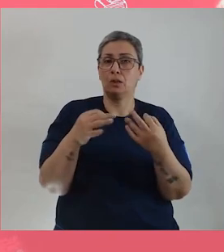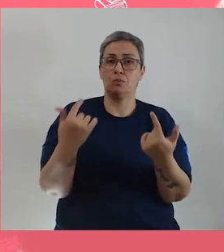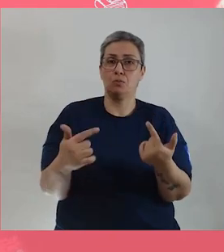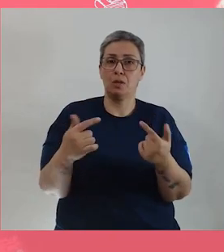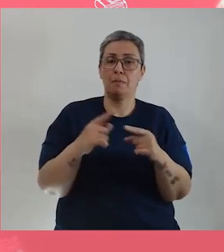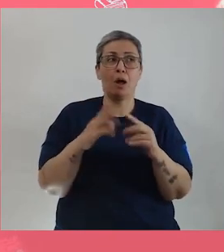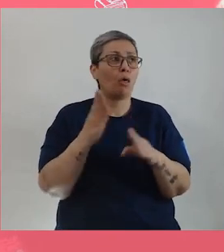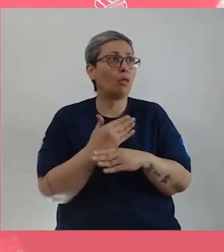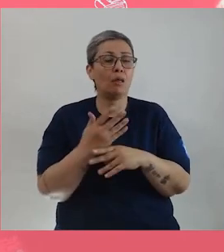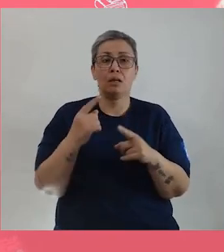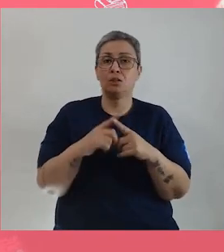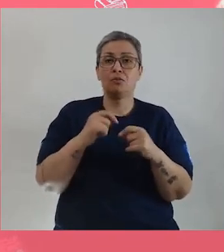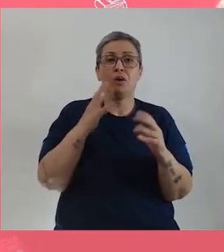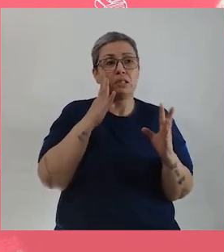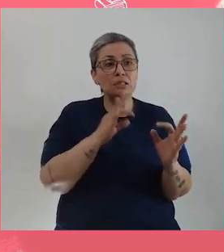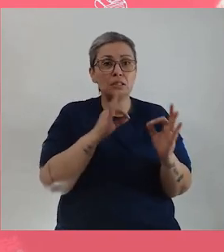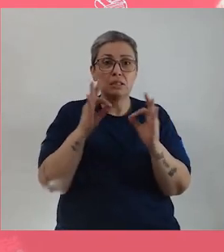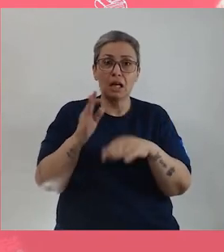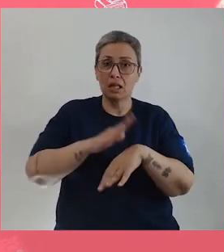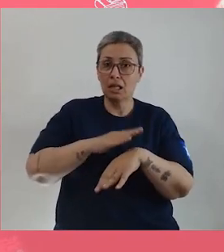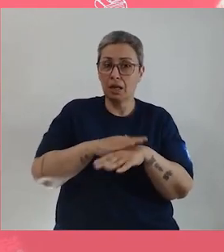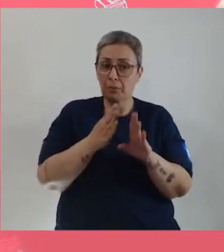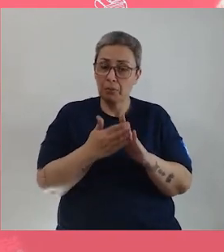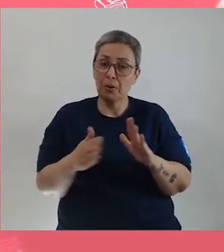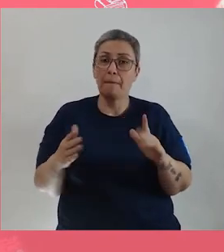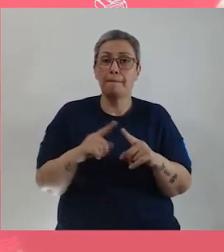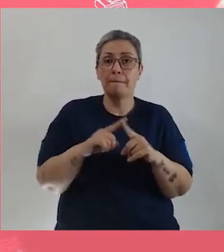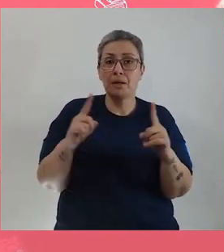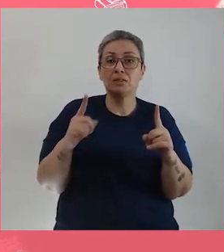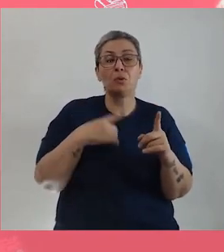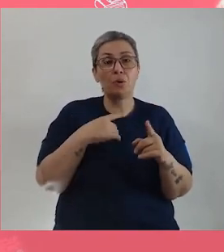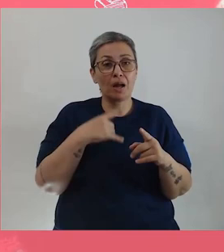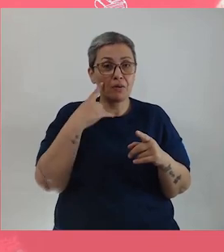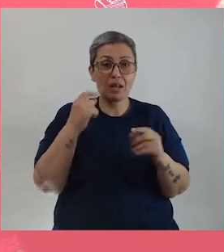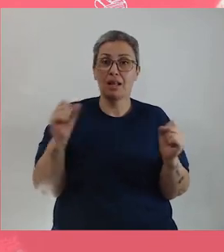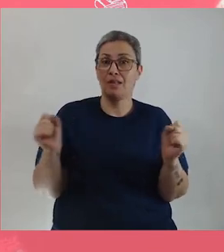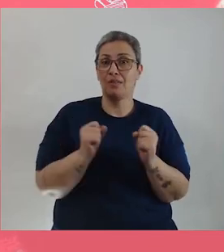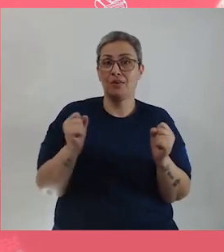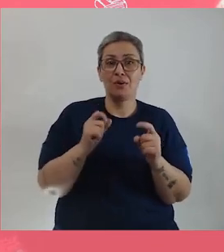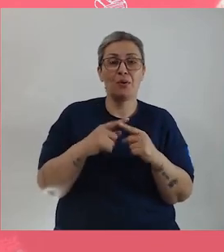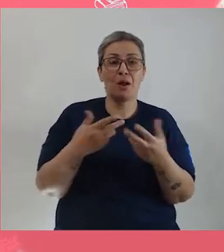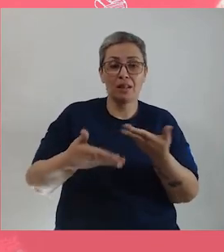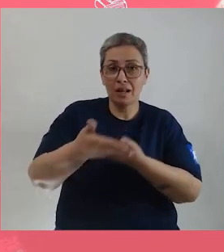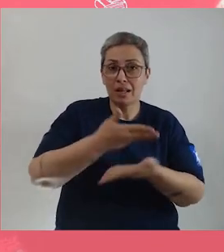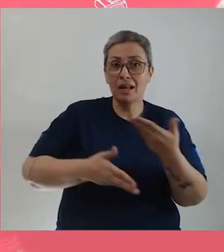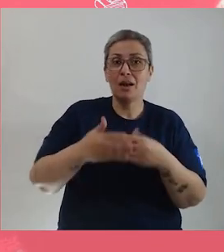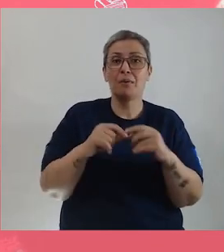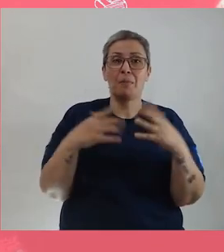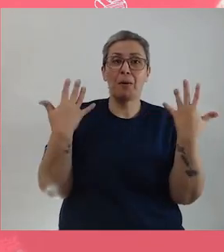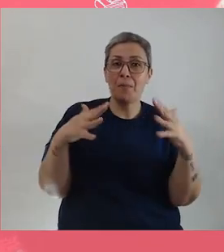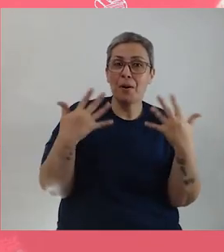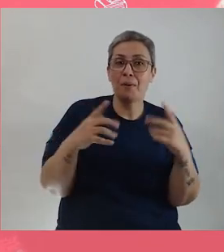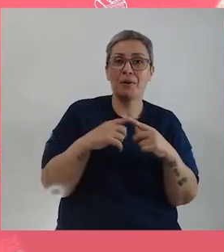né? Então ele não fica assistindo muito tempo contínuo, mas do que ele assistiu, ele adorou. Ele interagiu, ele